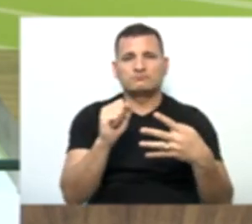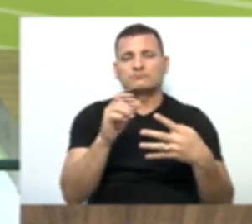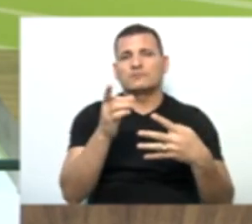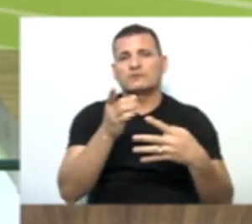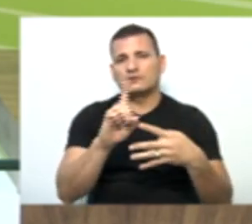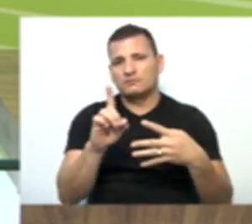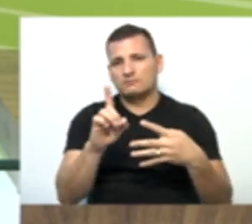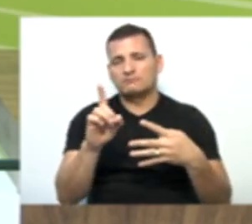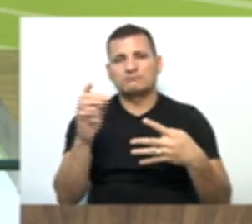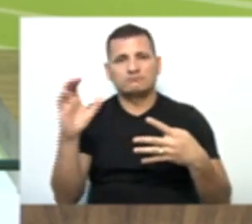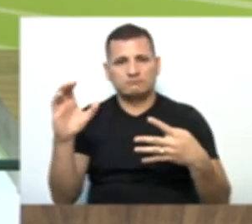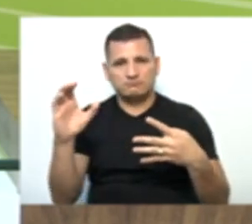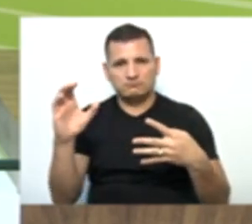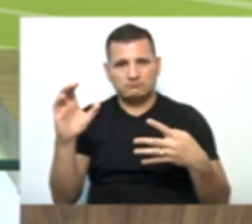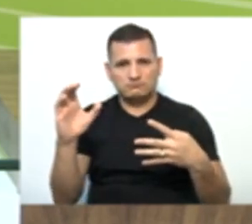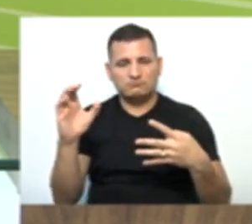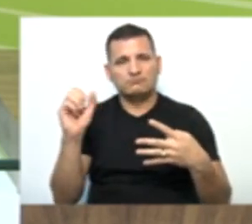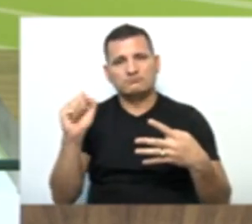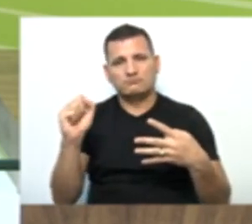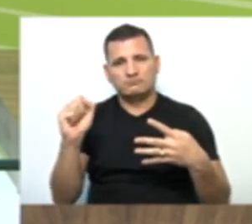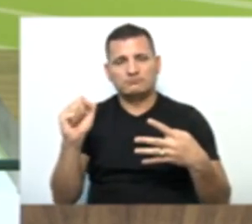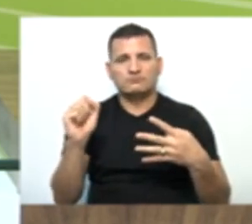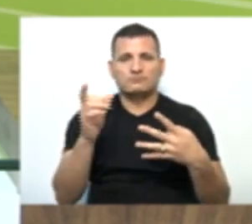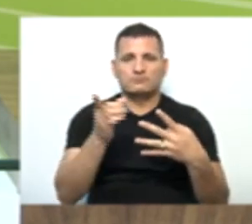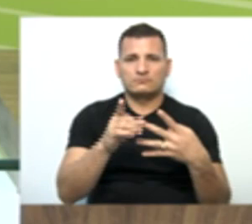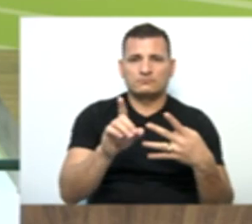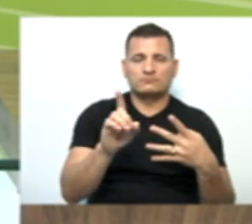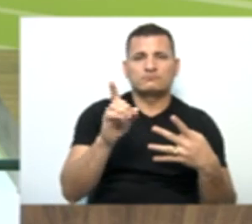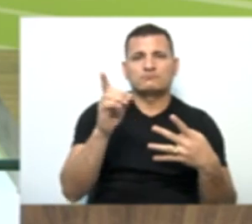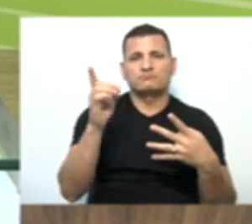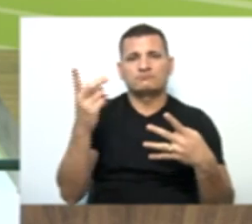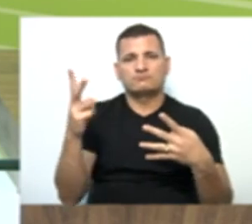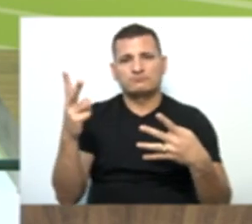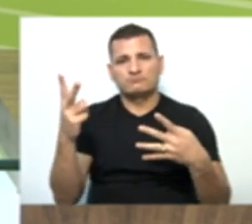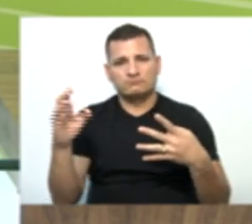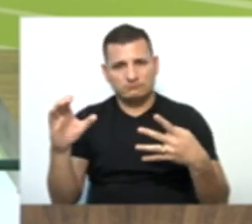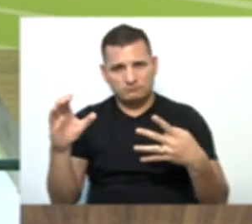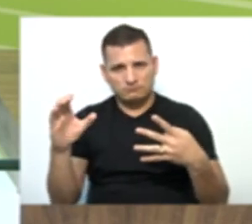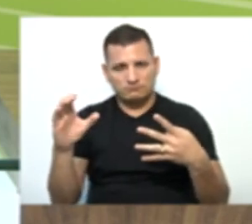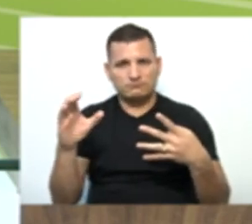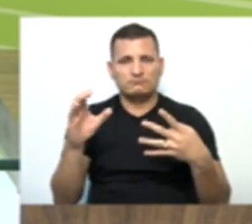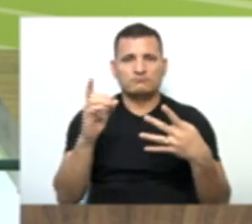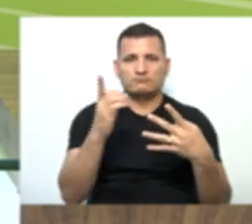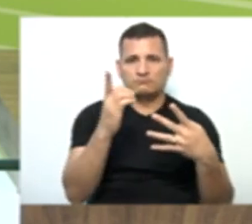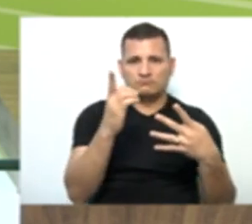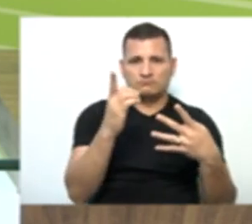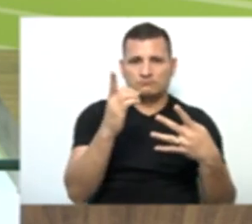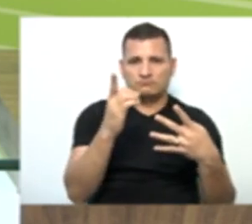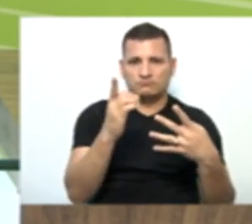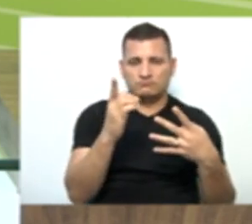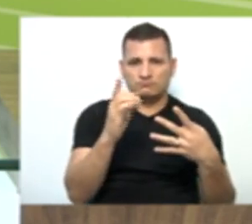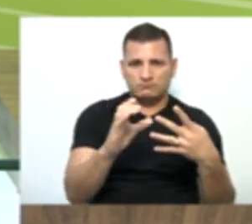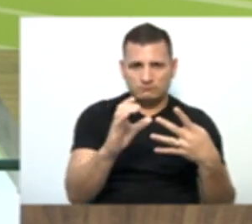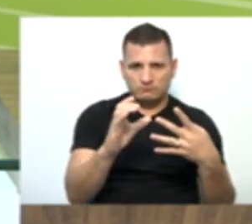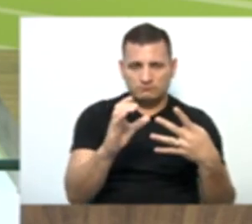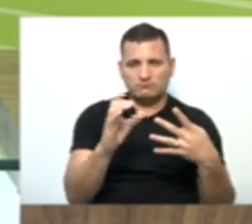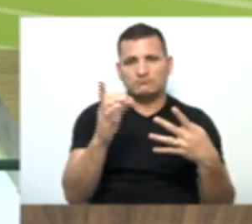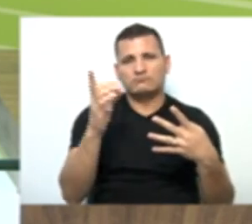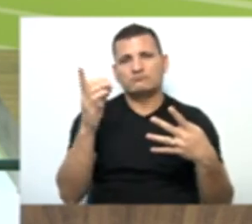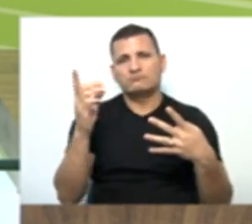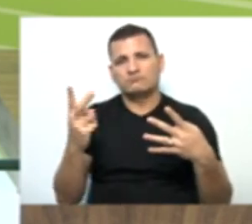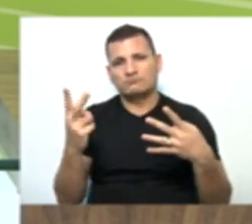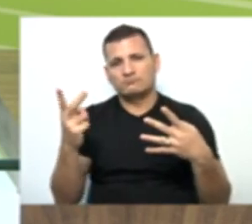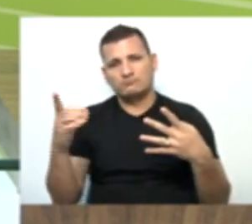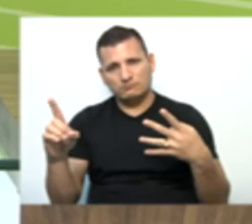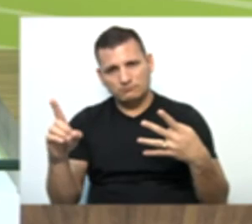crédito, pode haver débito e 2 créditos, pode haver um crédito e 2 débitos, ou